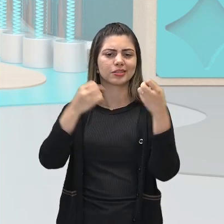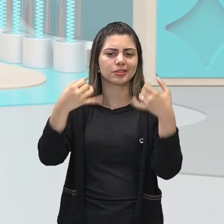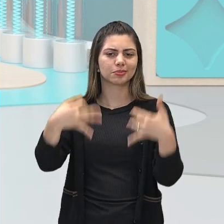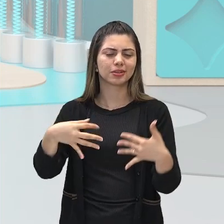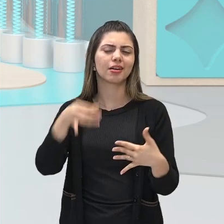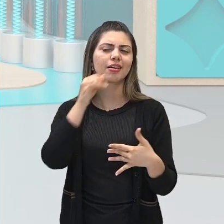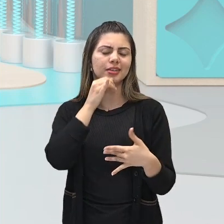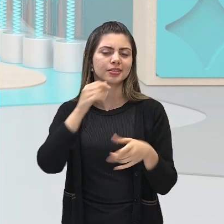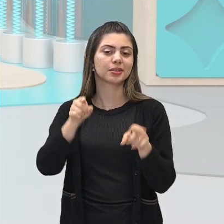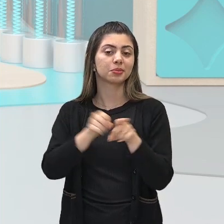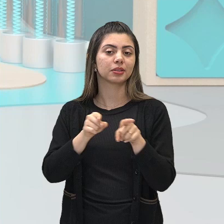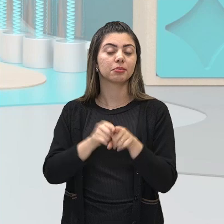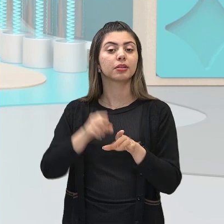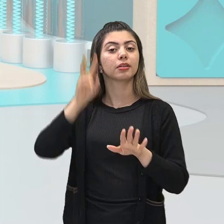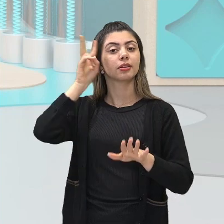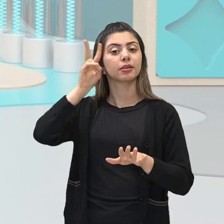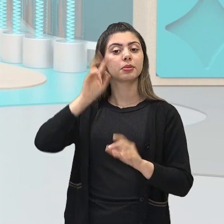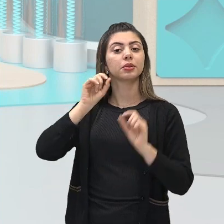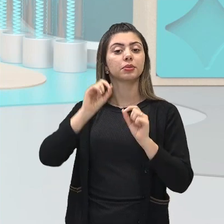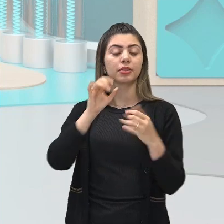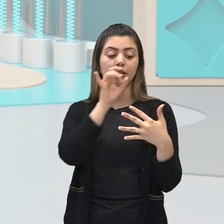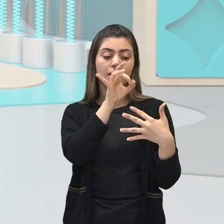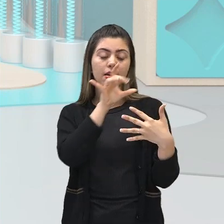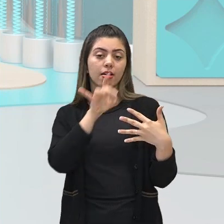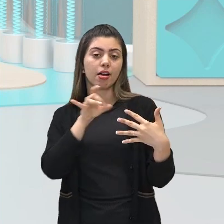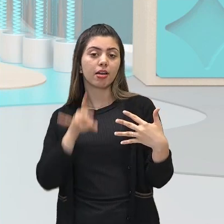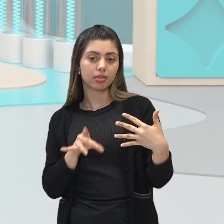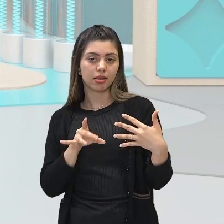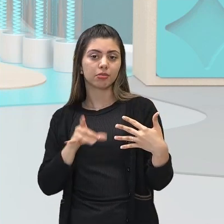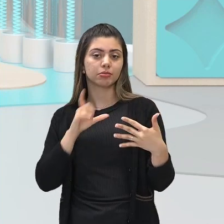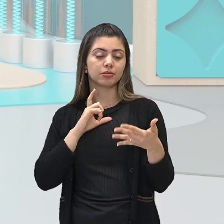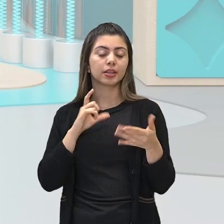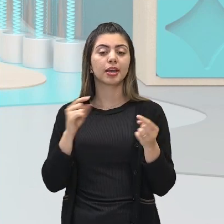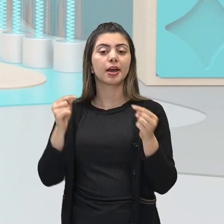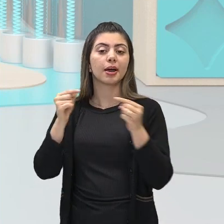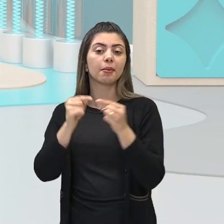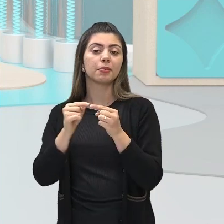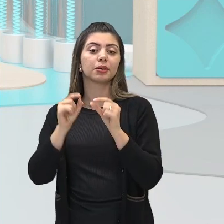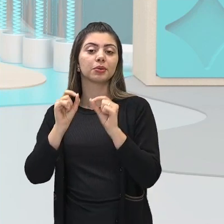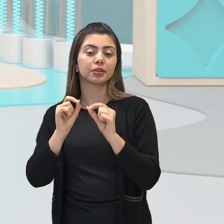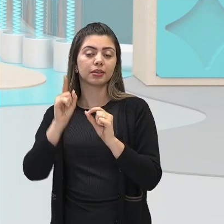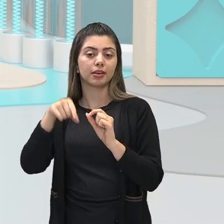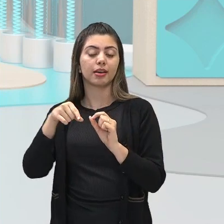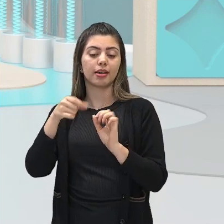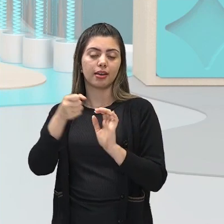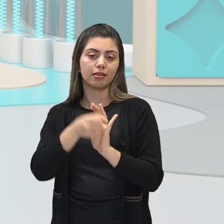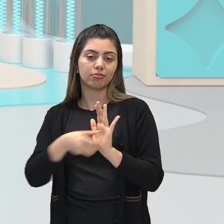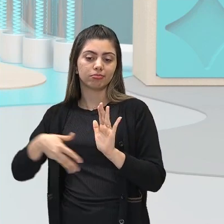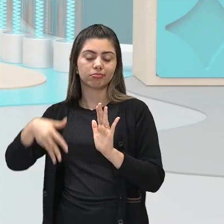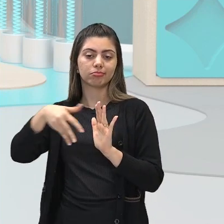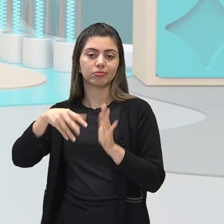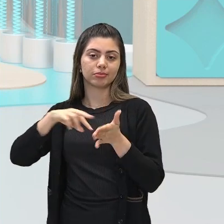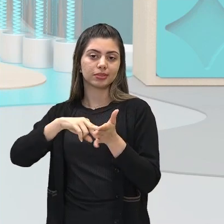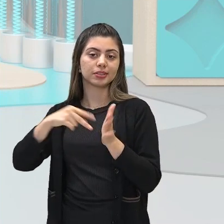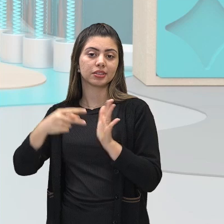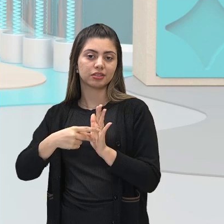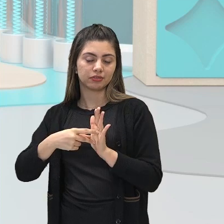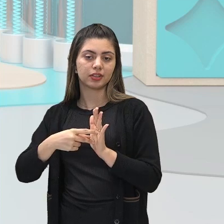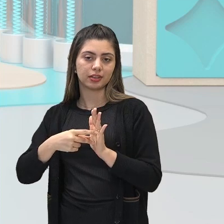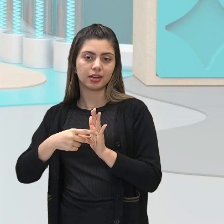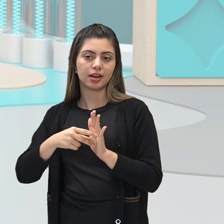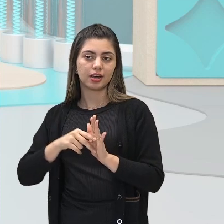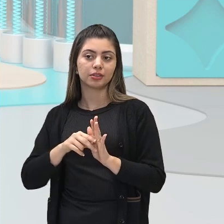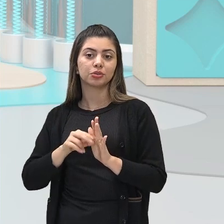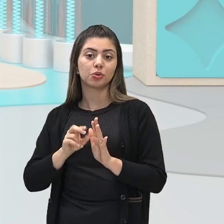lembrando que elas trazem um sentido conotativo, figurativo, ou seja, dentro